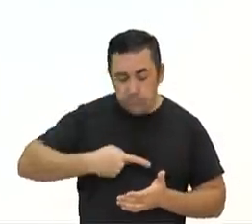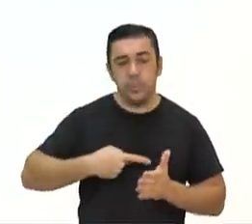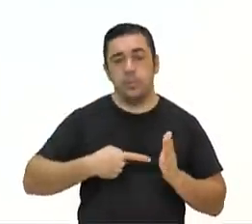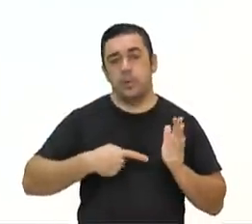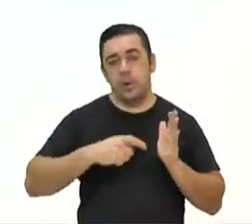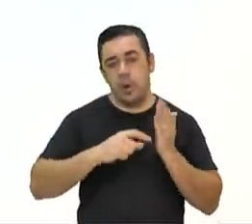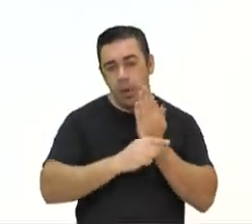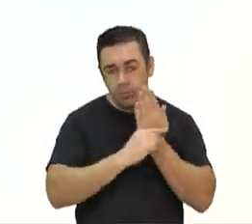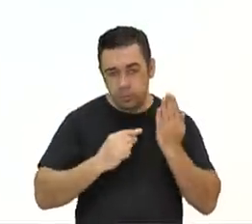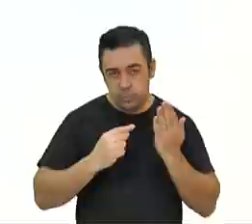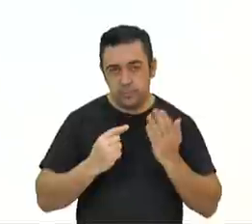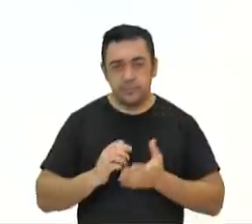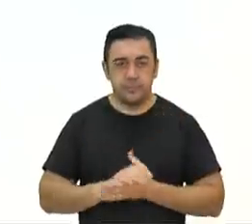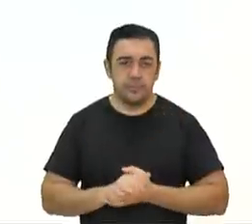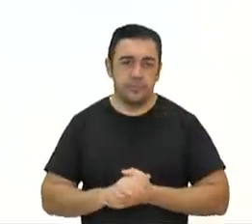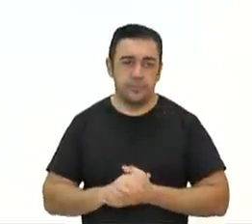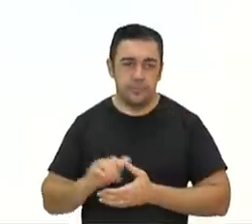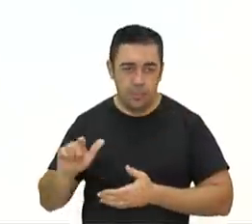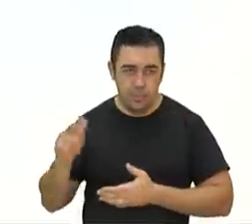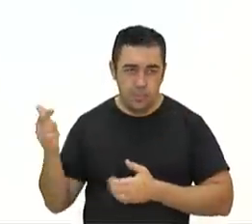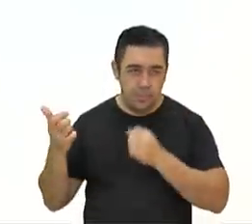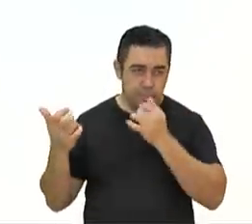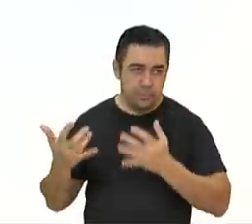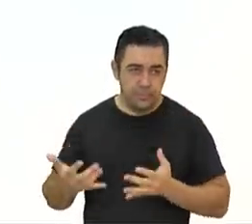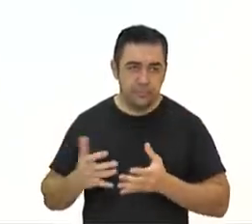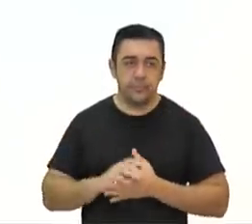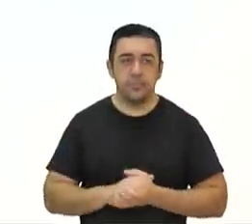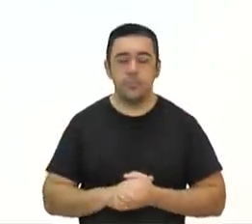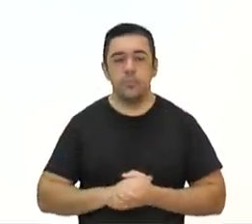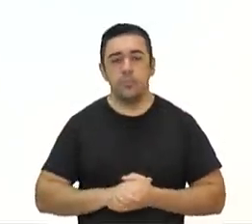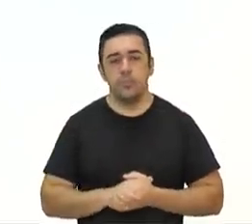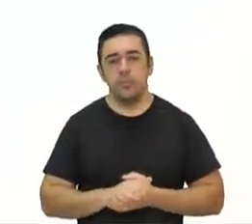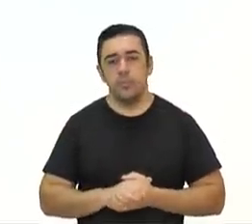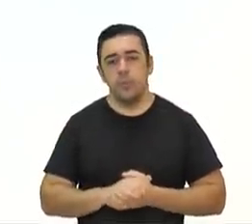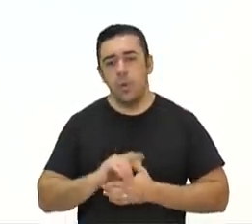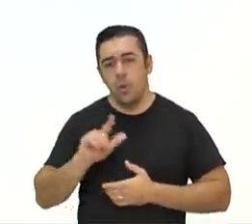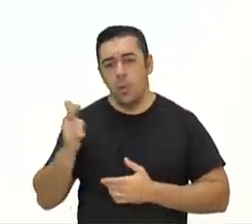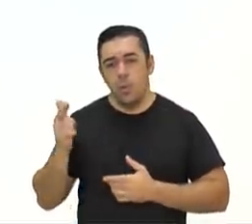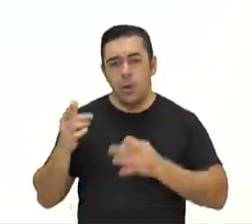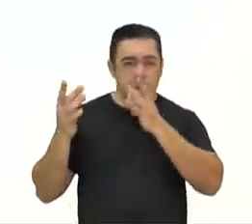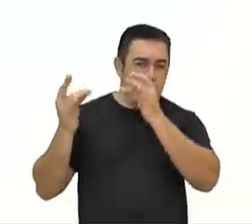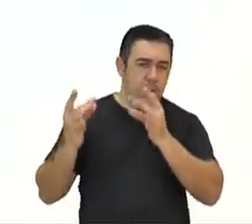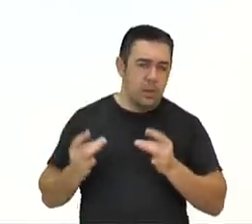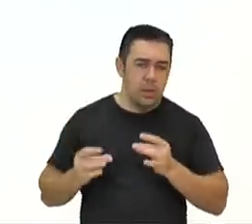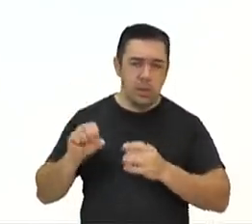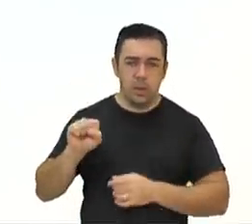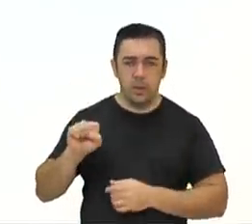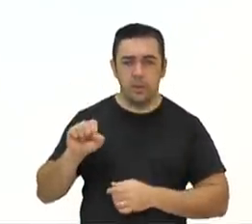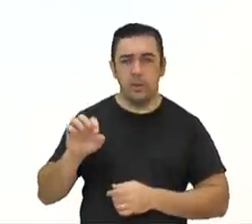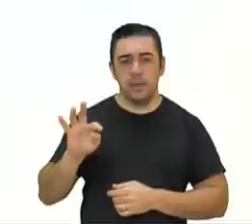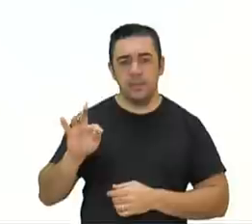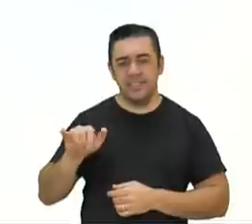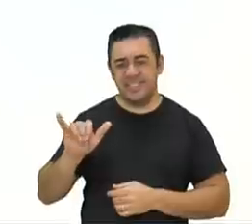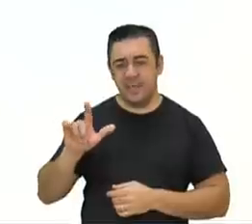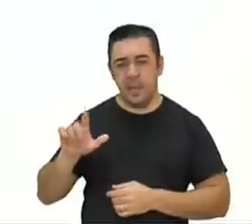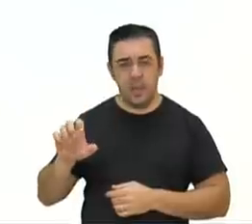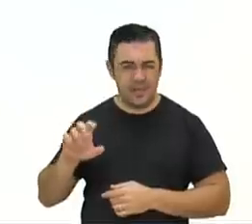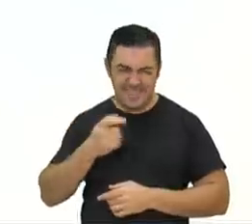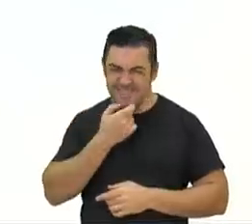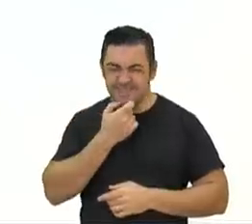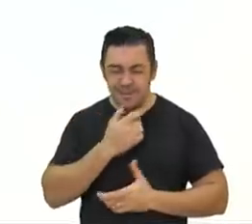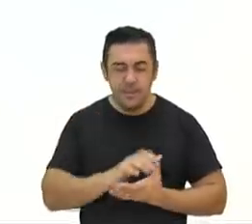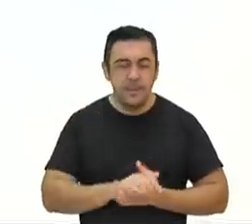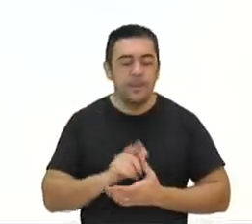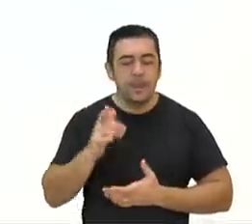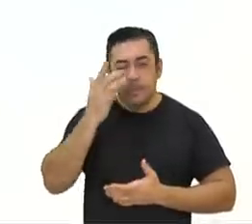diz. No próximo slide, a gente tem aqui outra definição para estilo. Então, a forma como o